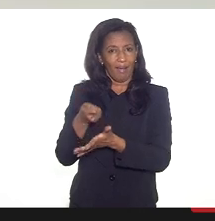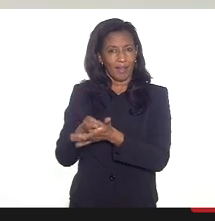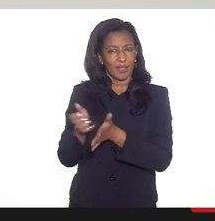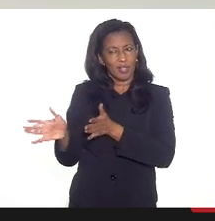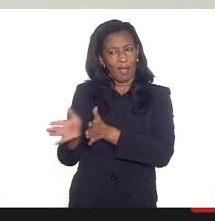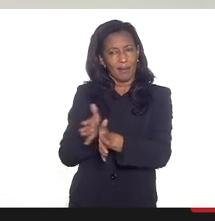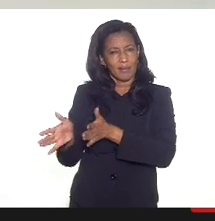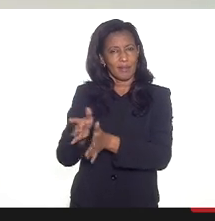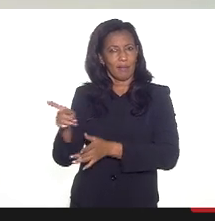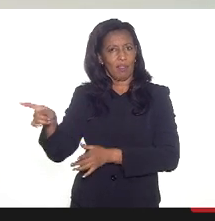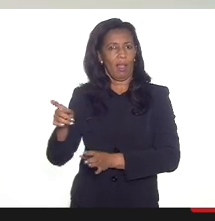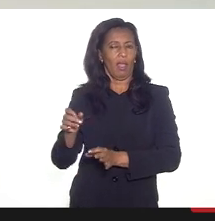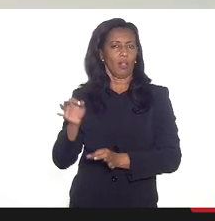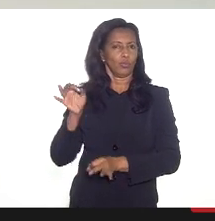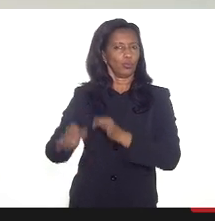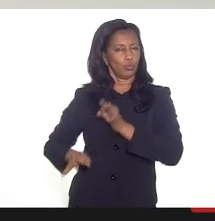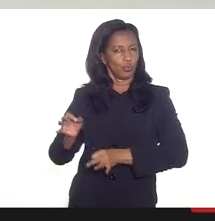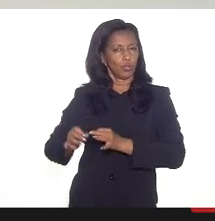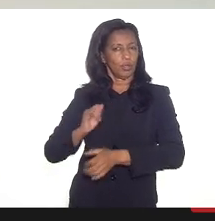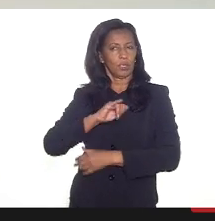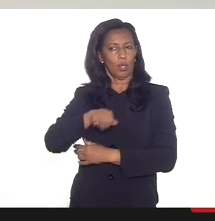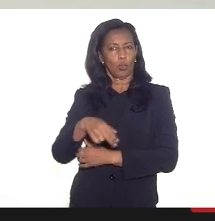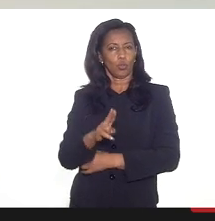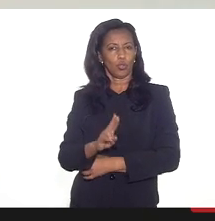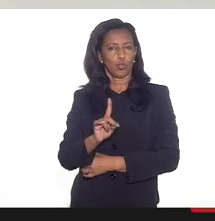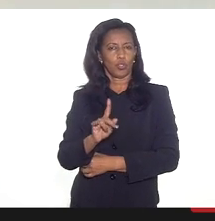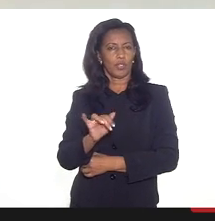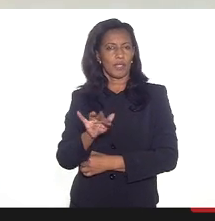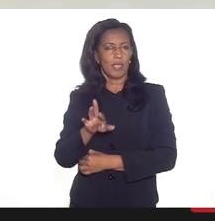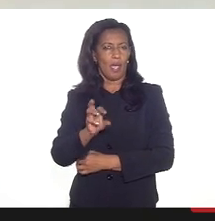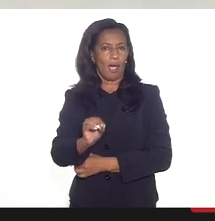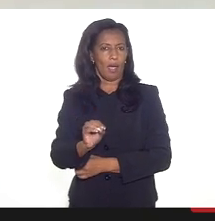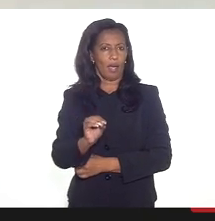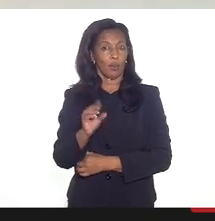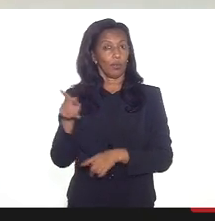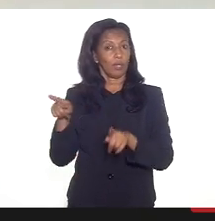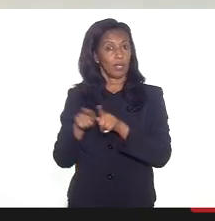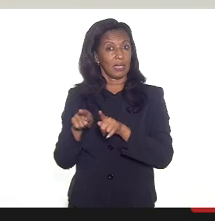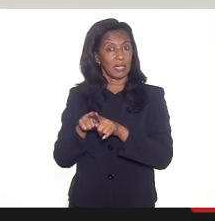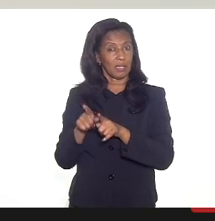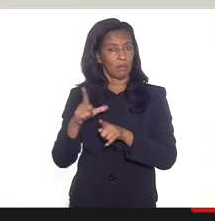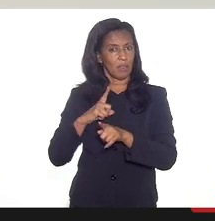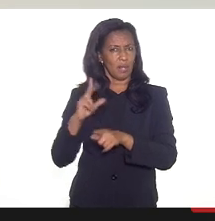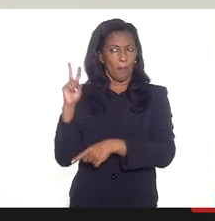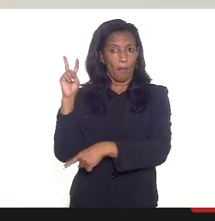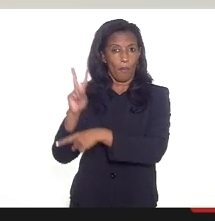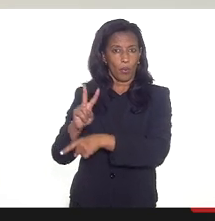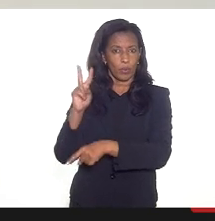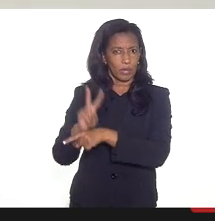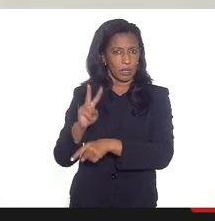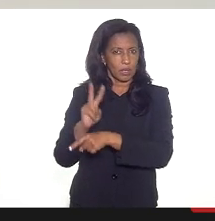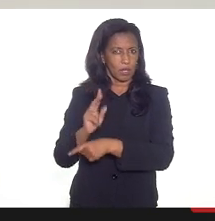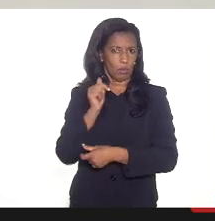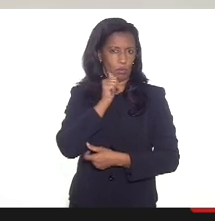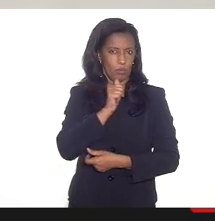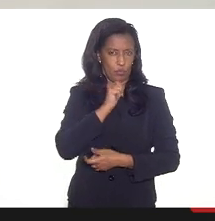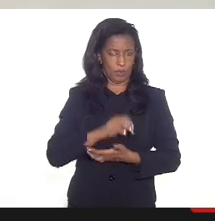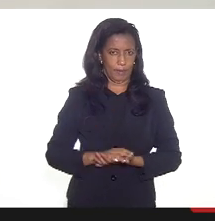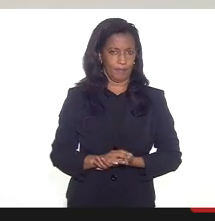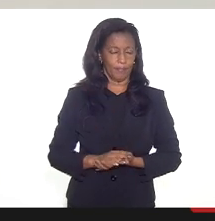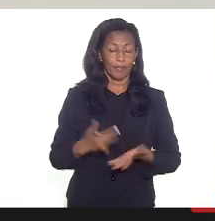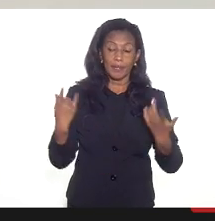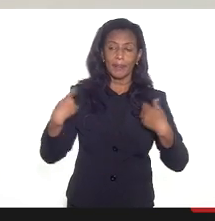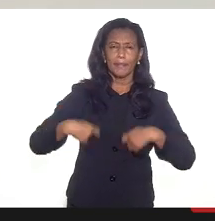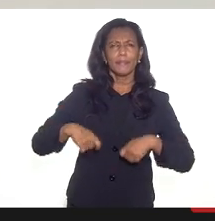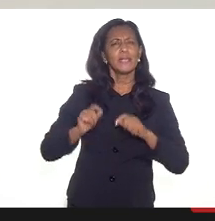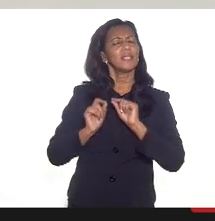mulheres à justiça, ao judiciário e, em última linha, ter maior proteção. E o que a gente